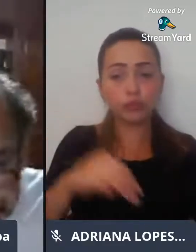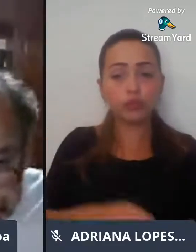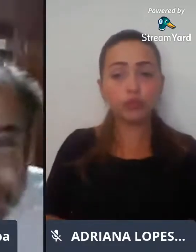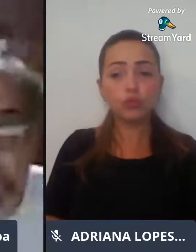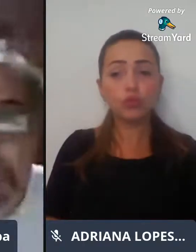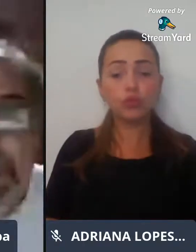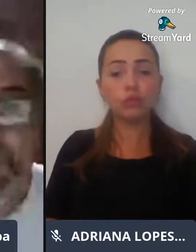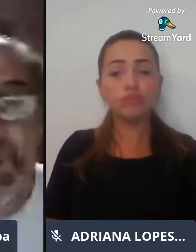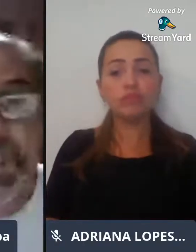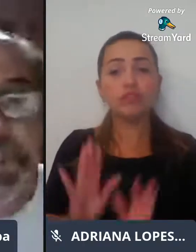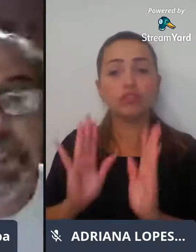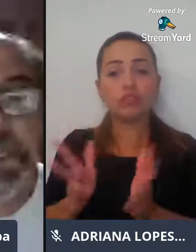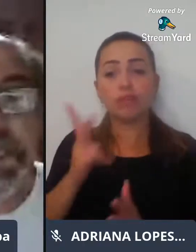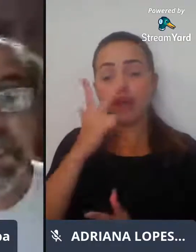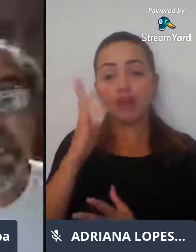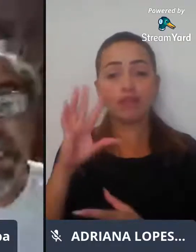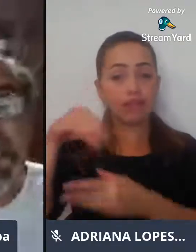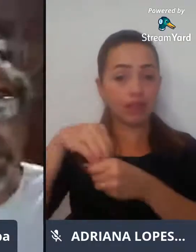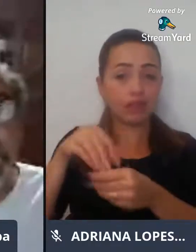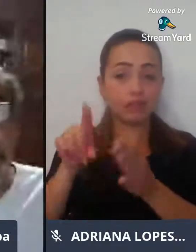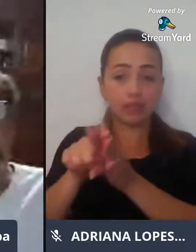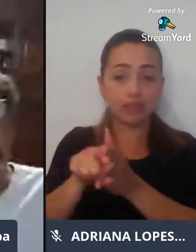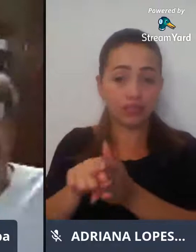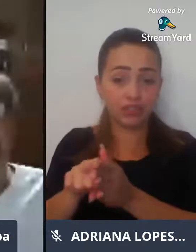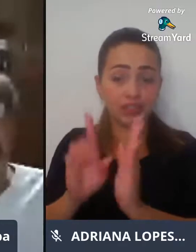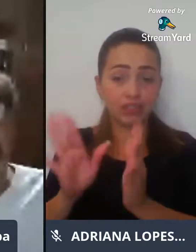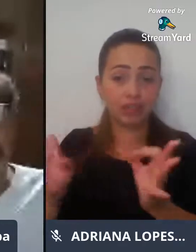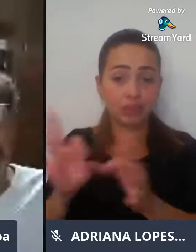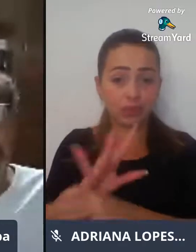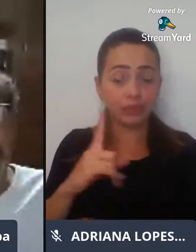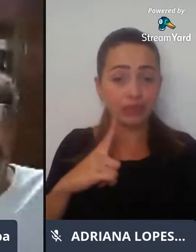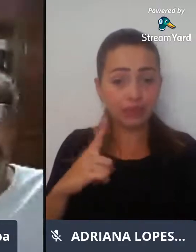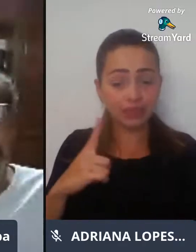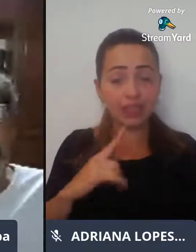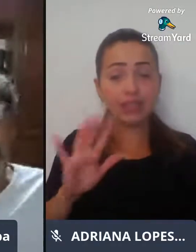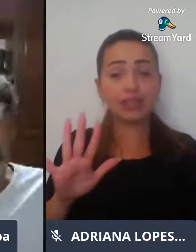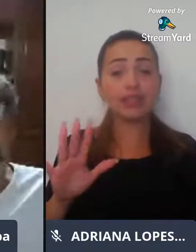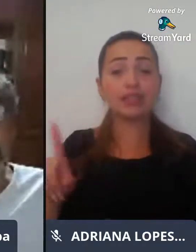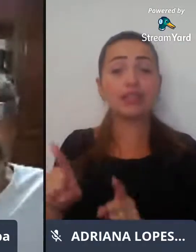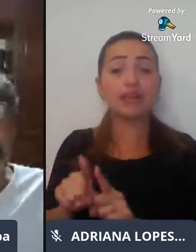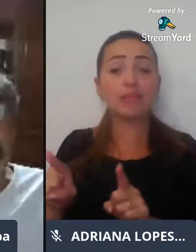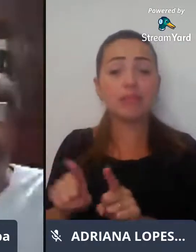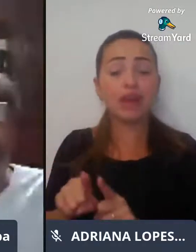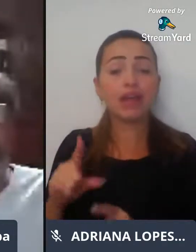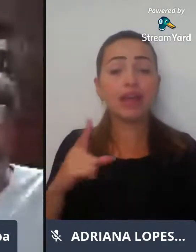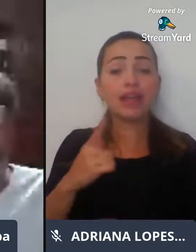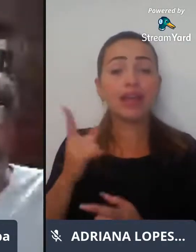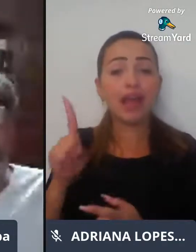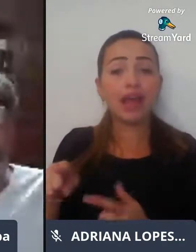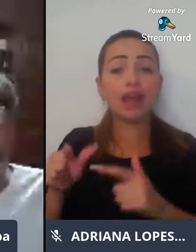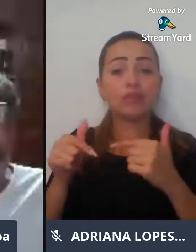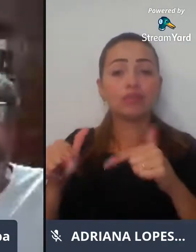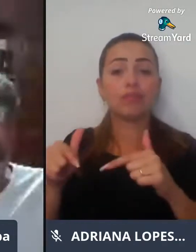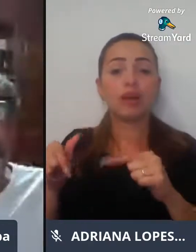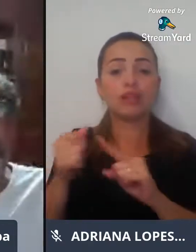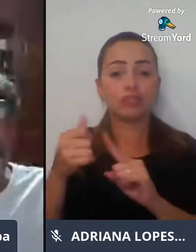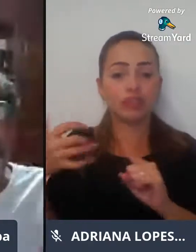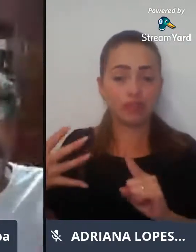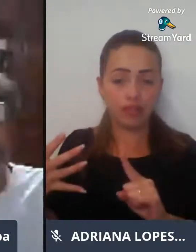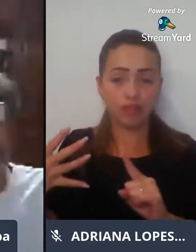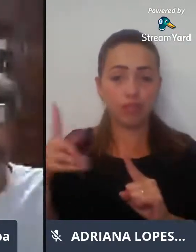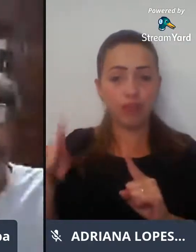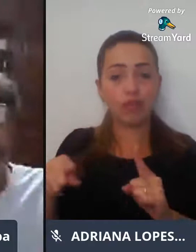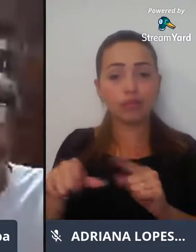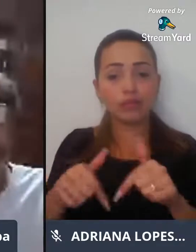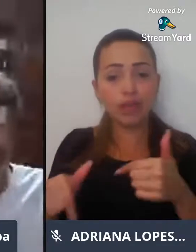já aceita ser parte de uma pesquisa e, ao mesmo tempo, é um trabalho de extensão, é um trabalho de